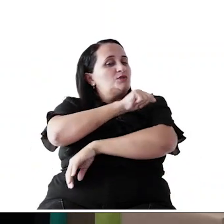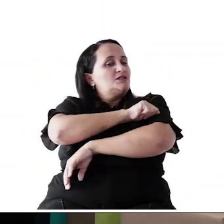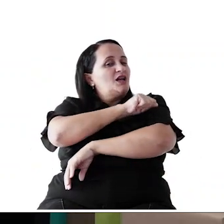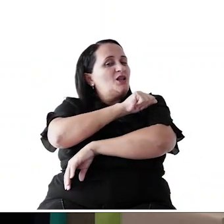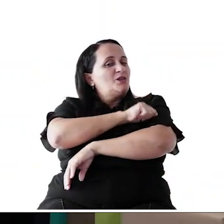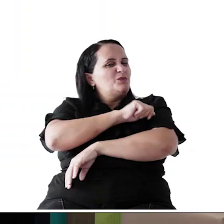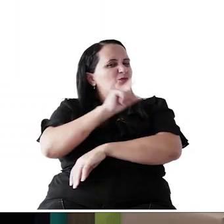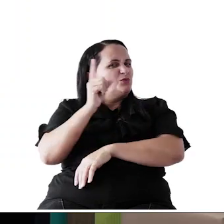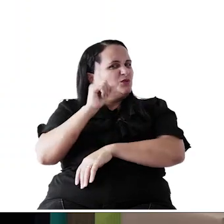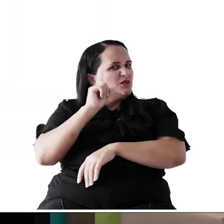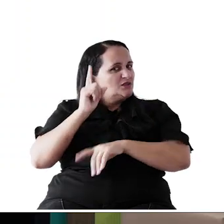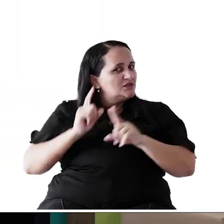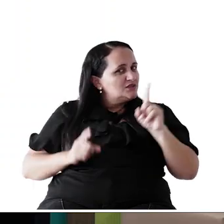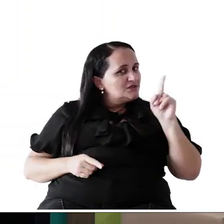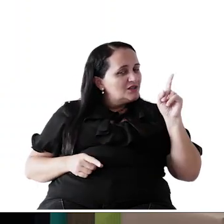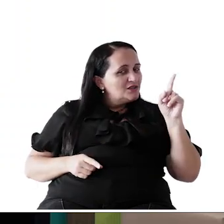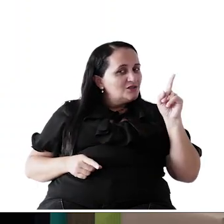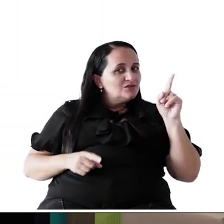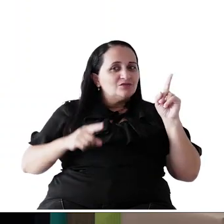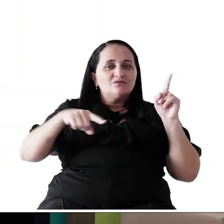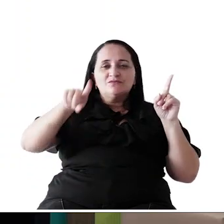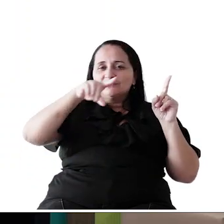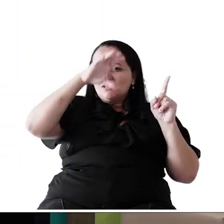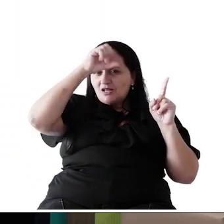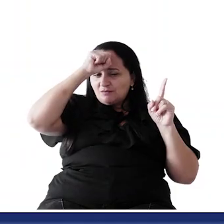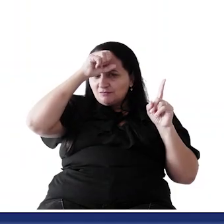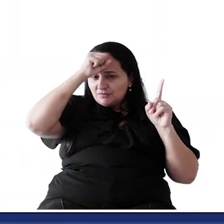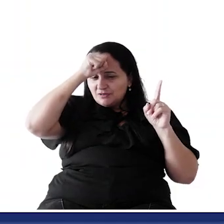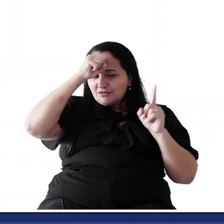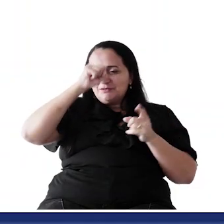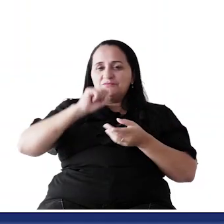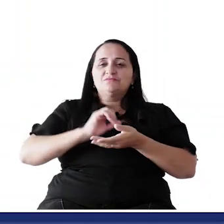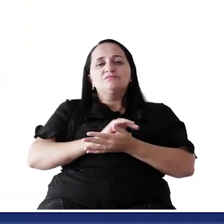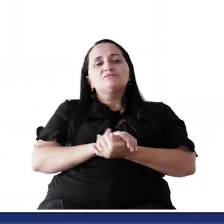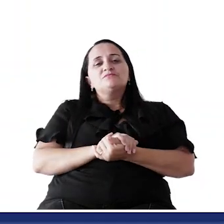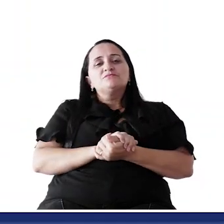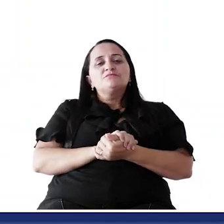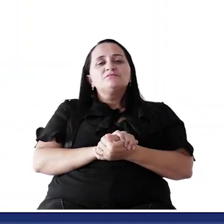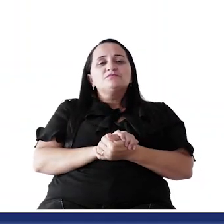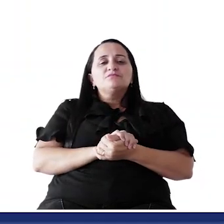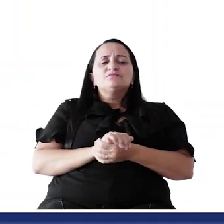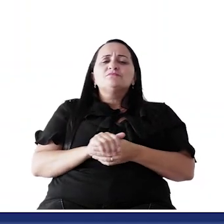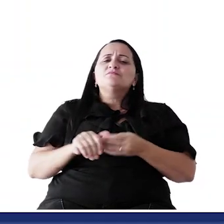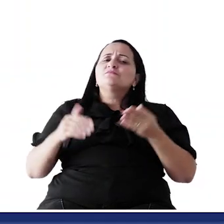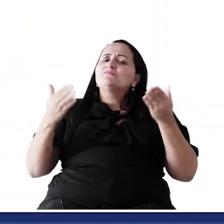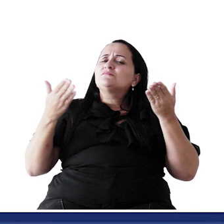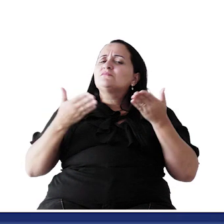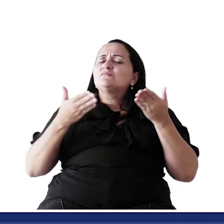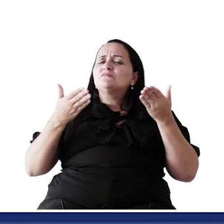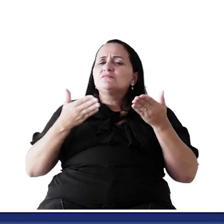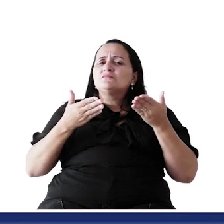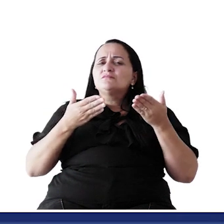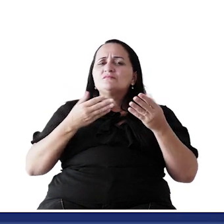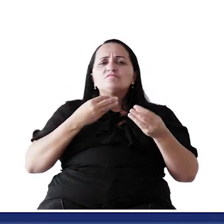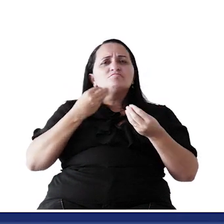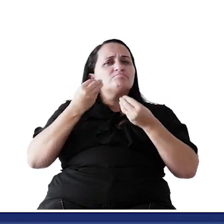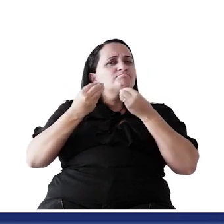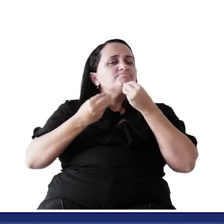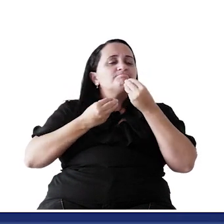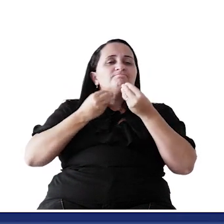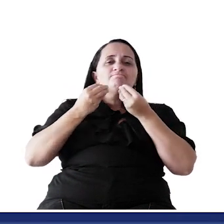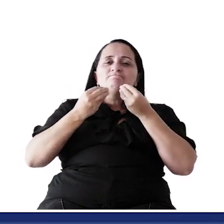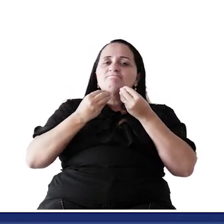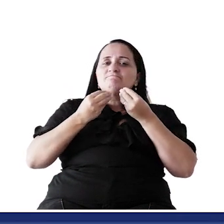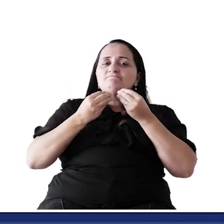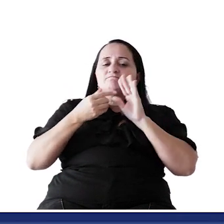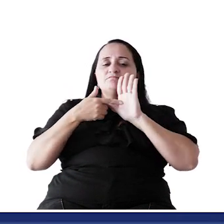nessa estatística, tá certo? Então vem comigo. Nós vamos agora entender como a gente quais são as formas